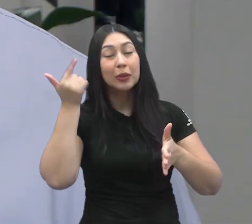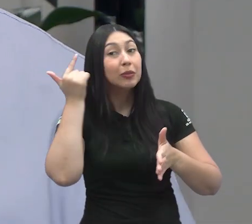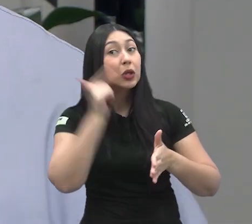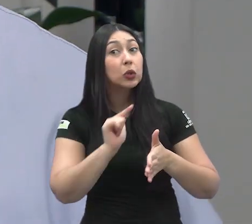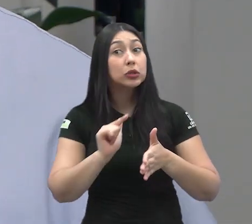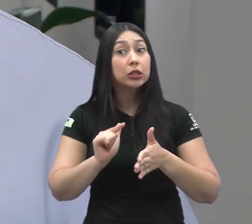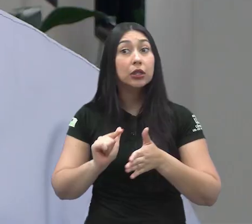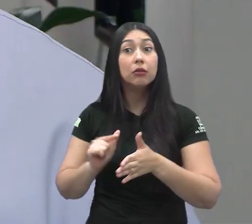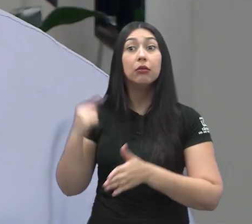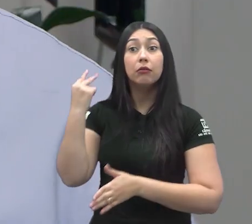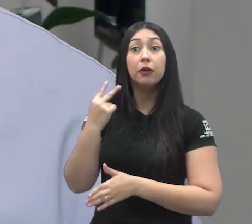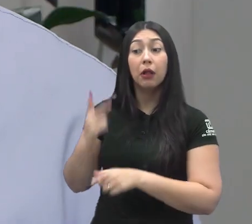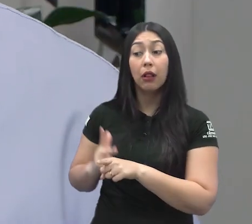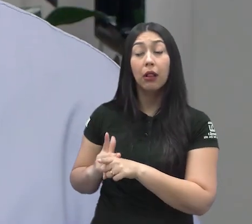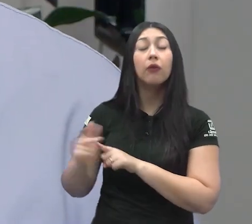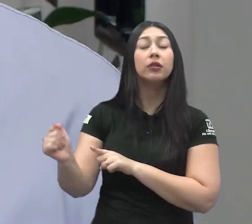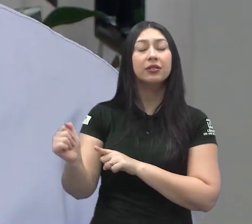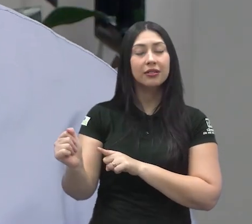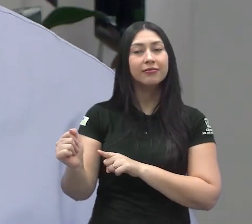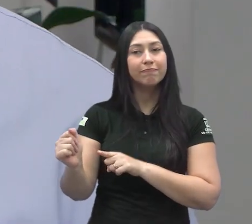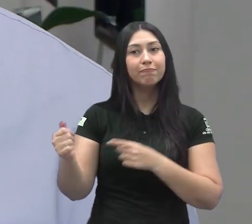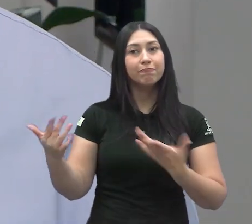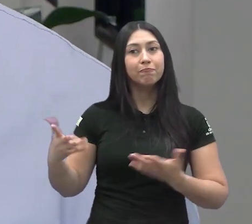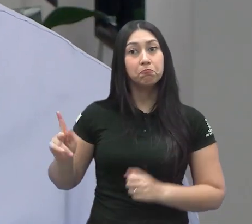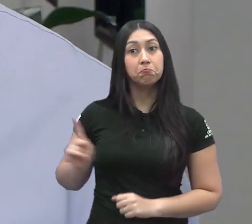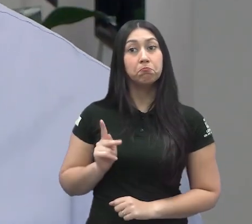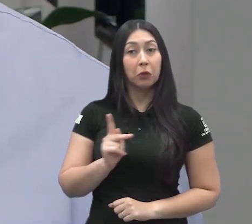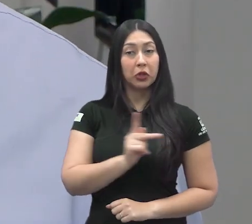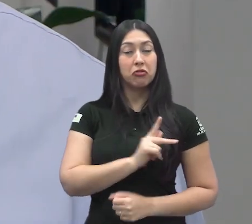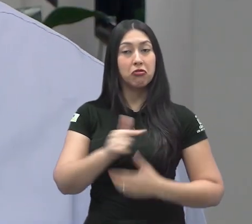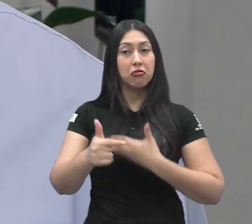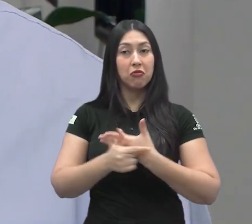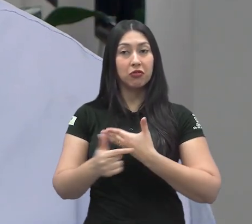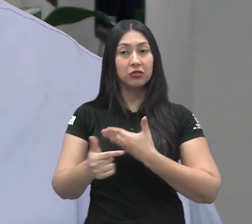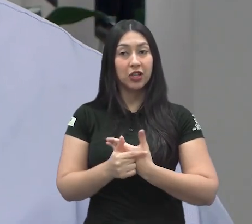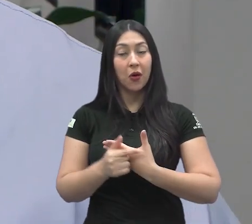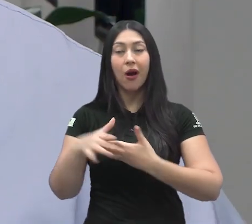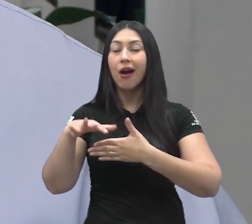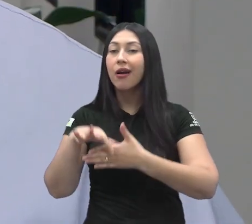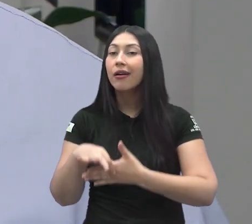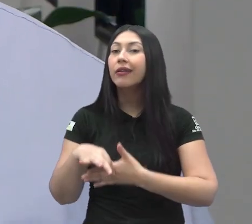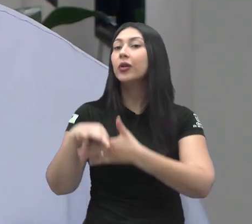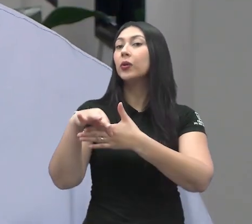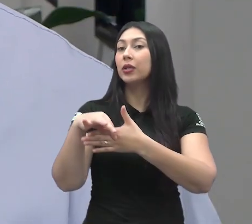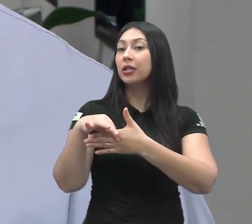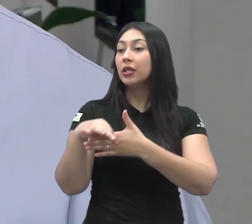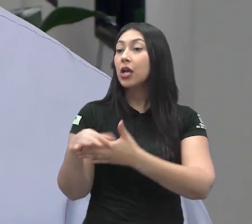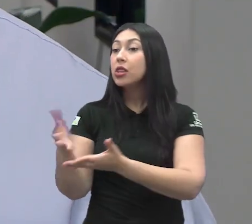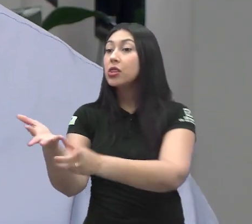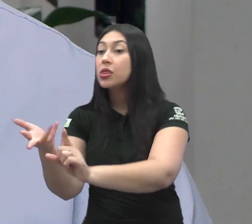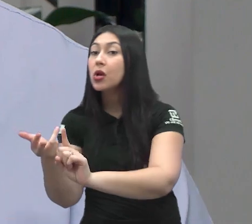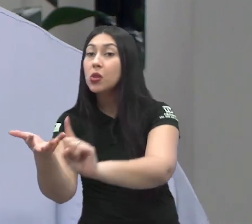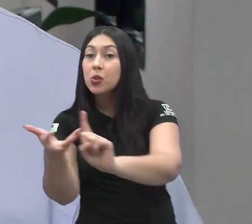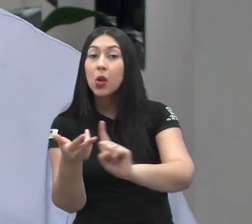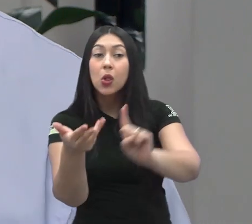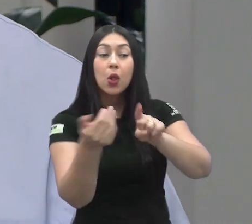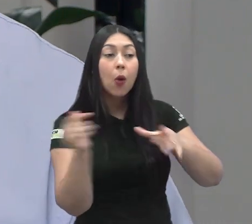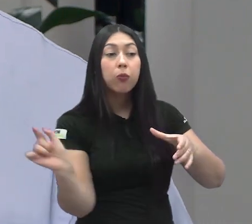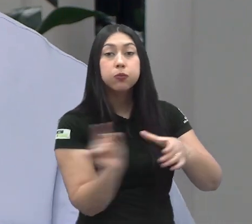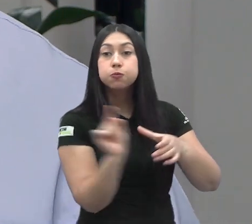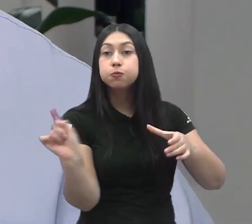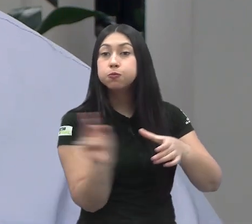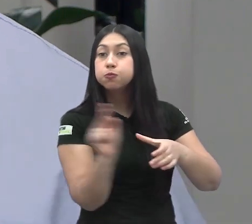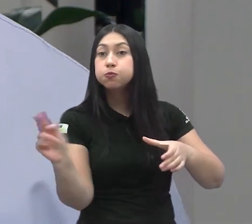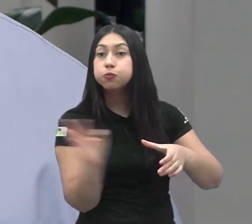chapa, né, para você eleger vereador. Essa é a função de um presidente de partido, ele ser um líder que vai buscar